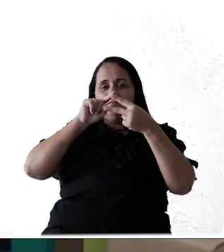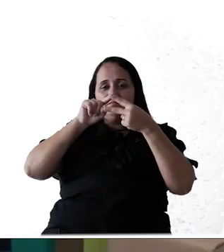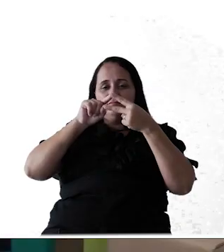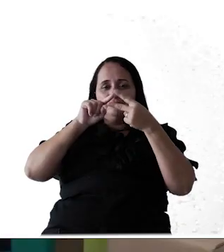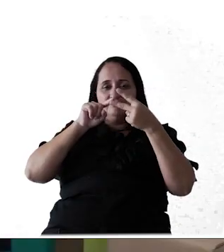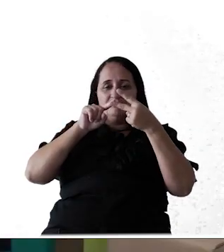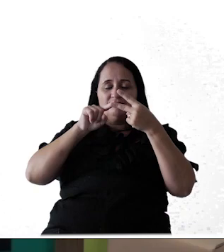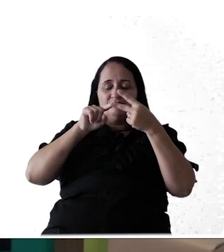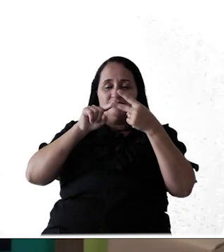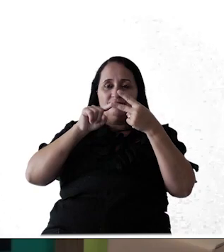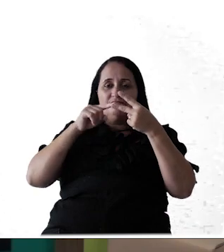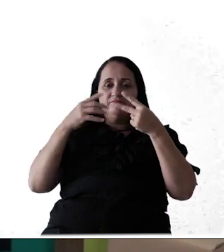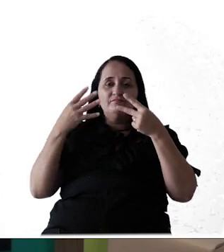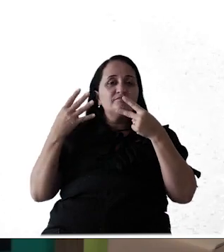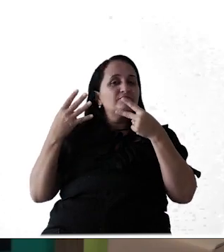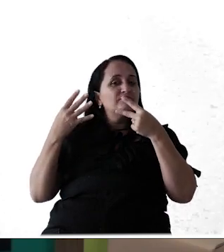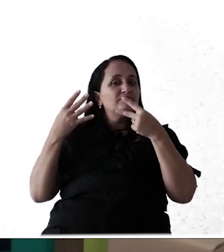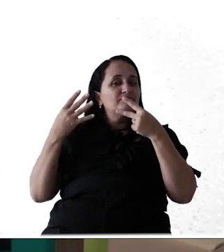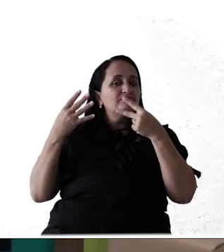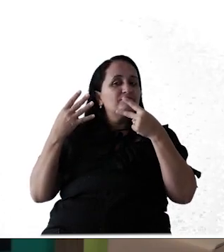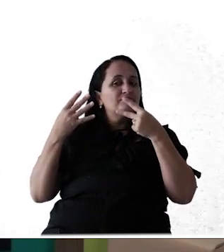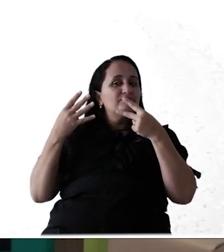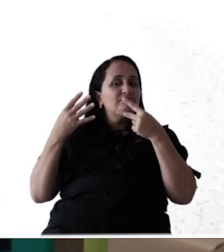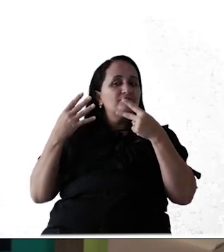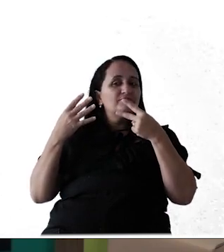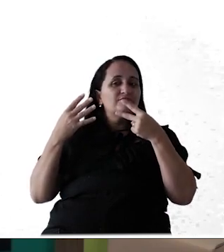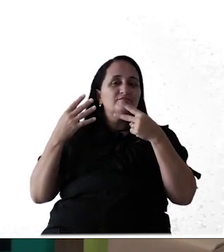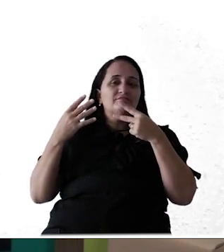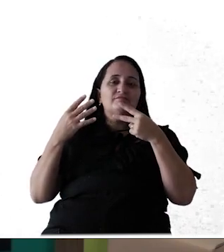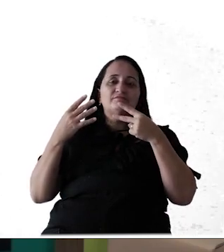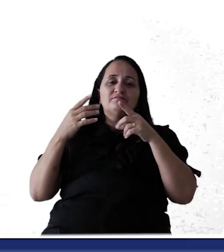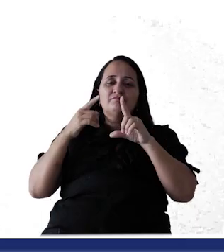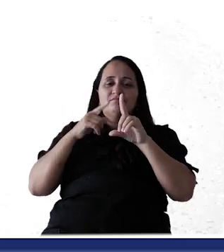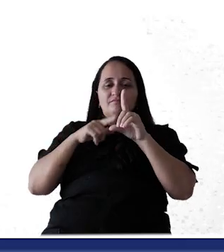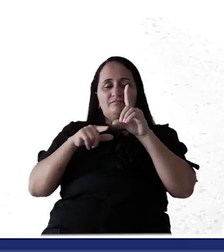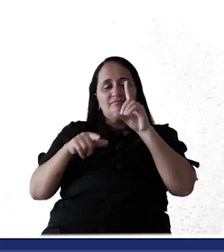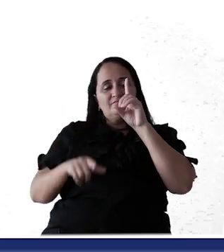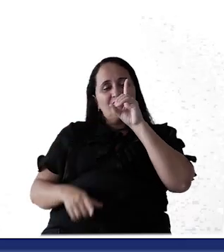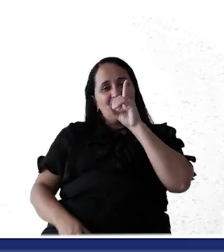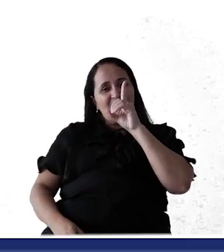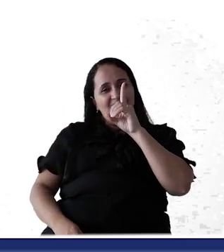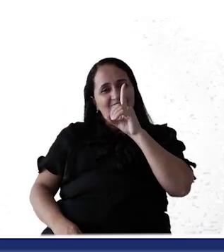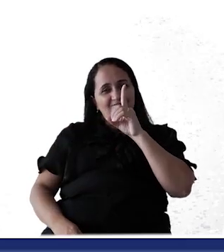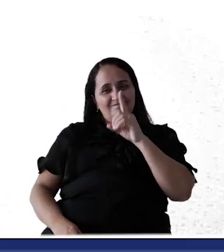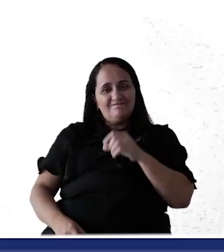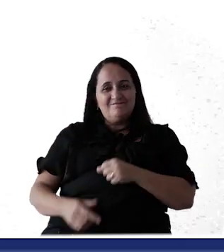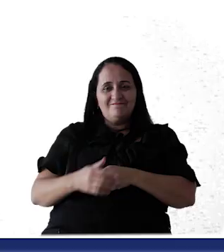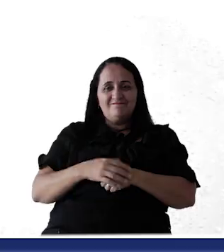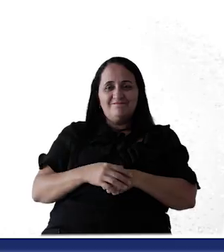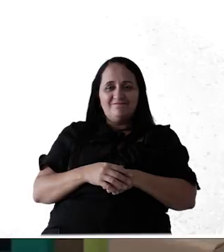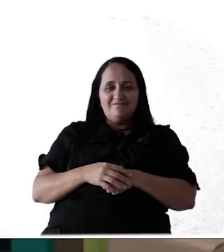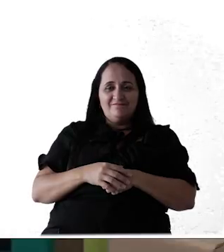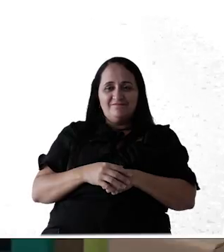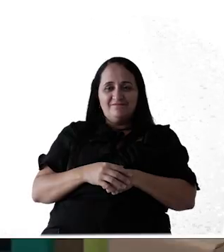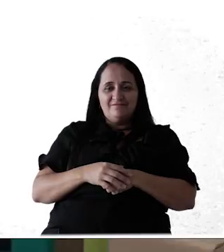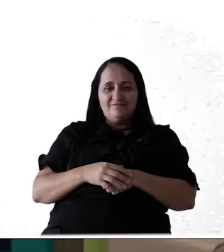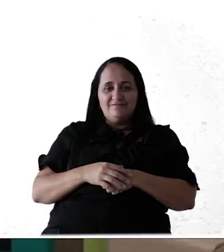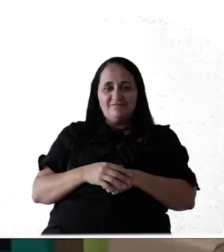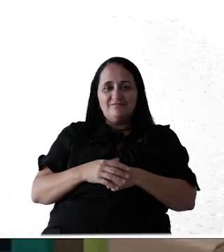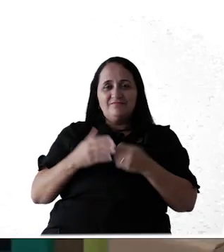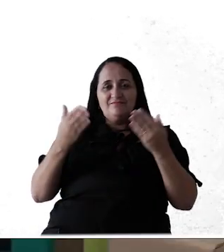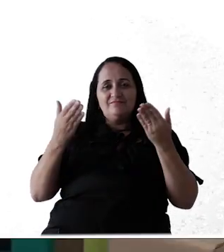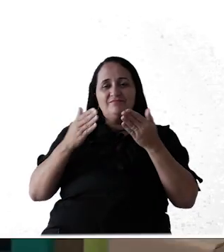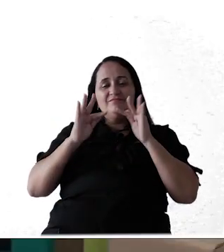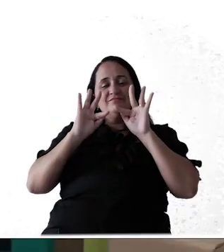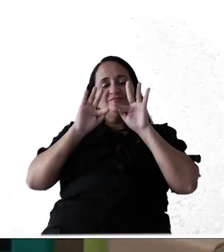afirmativas, 2 e a 4? Apenas na letra D. Muito bem. E a nossa aula está